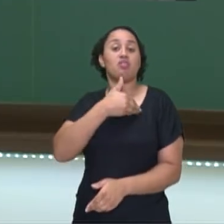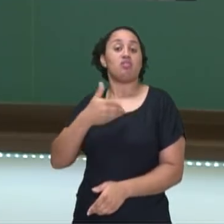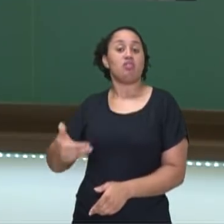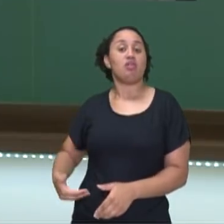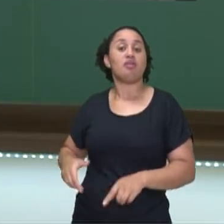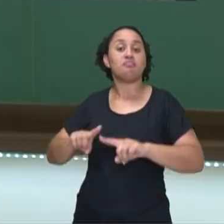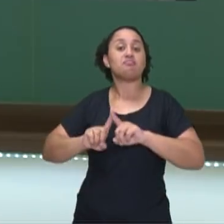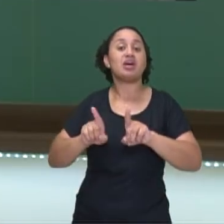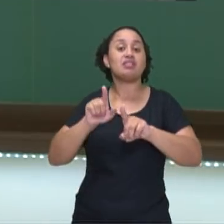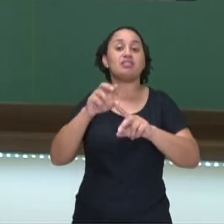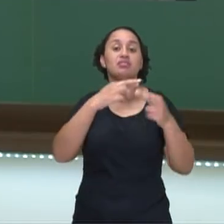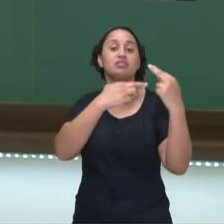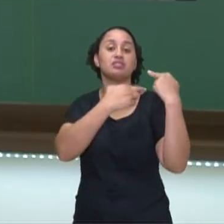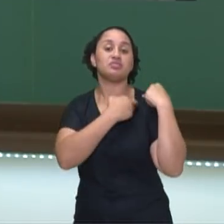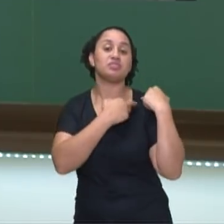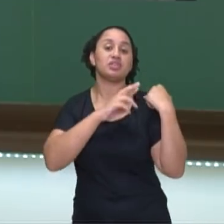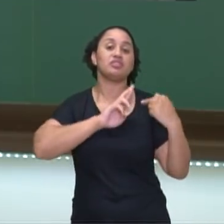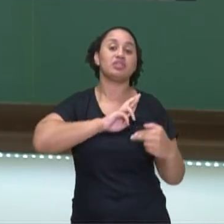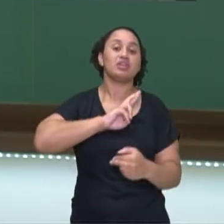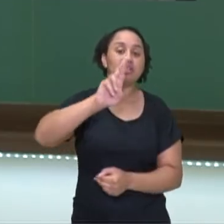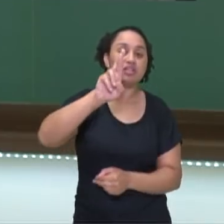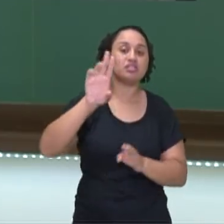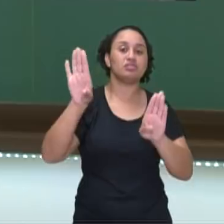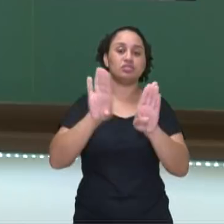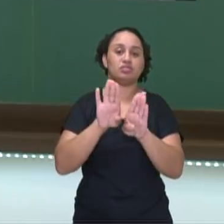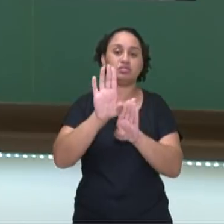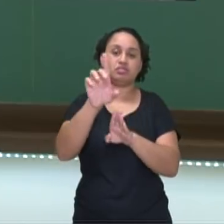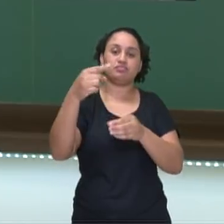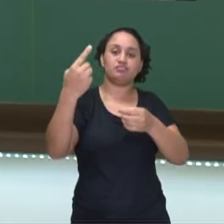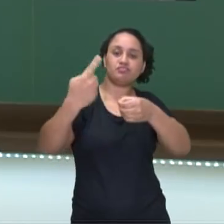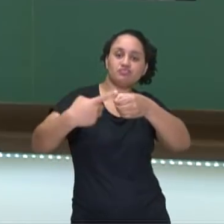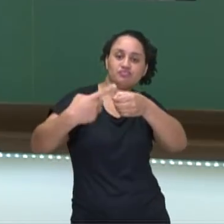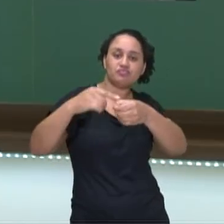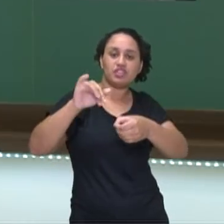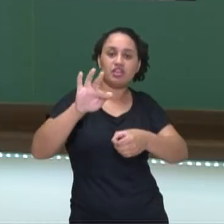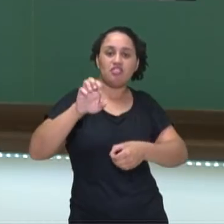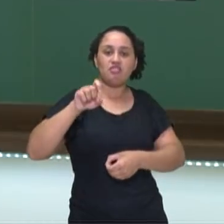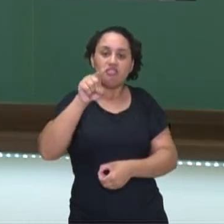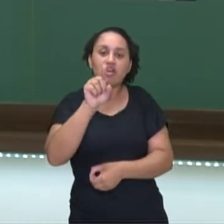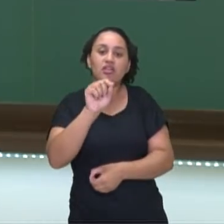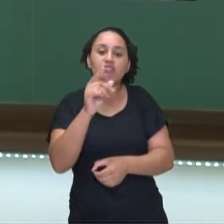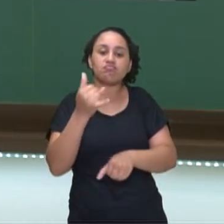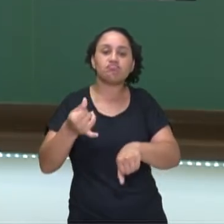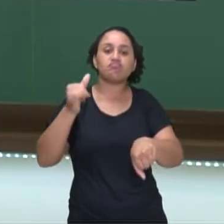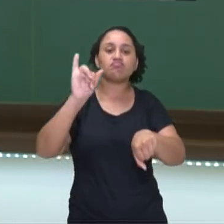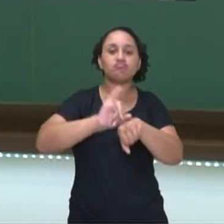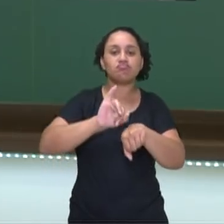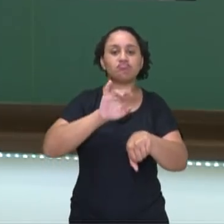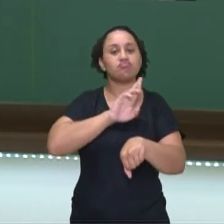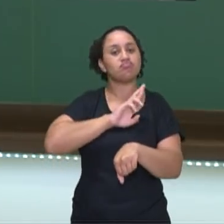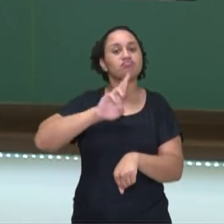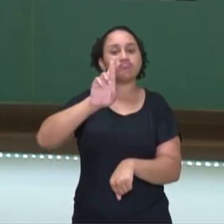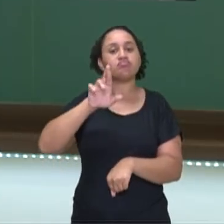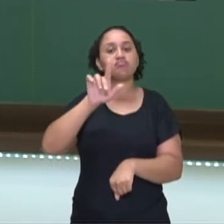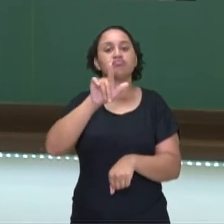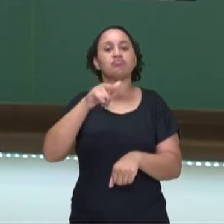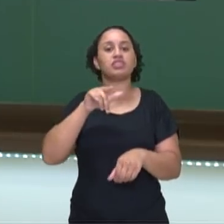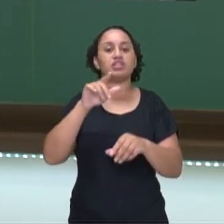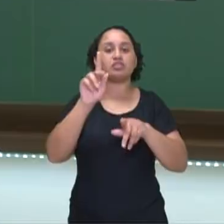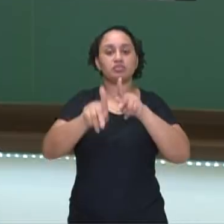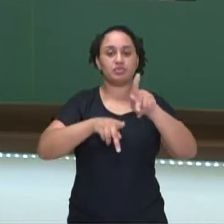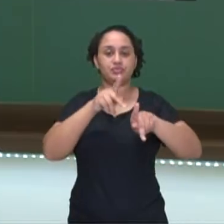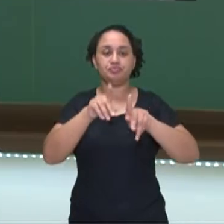mas é o responsável religioso da cidade de Ifé, que era a capital religiosa dos